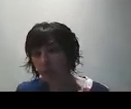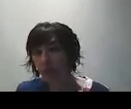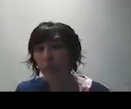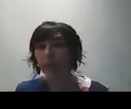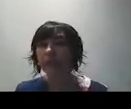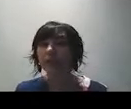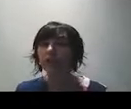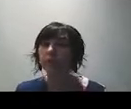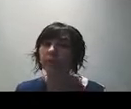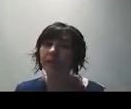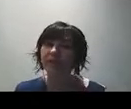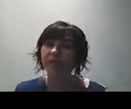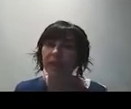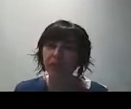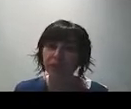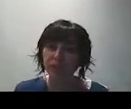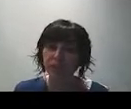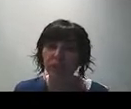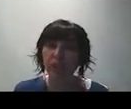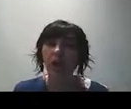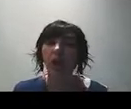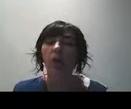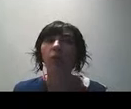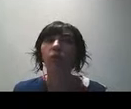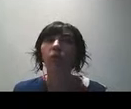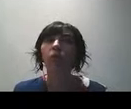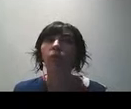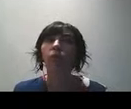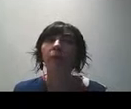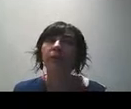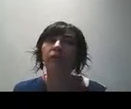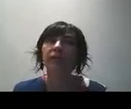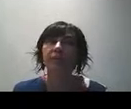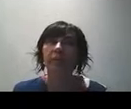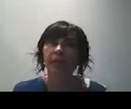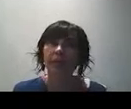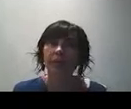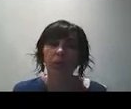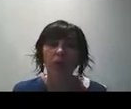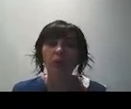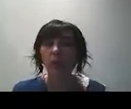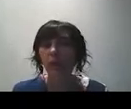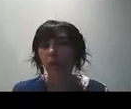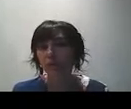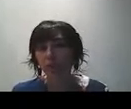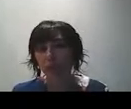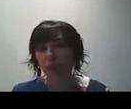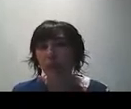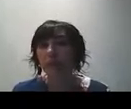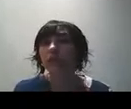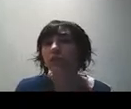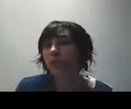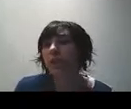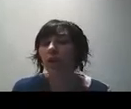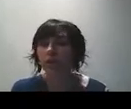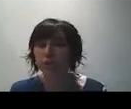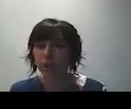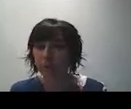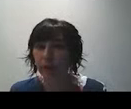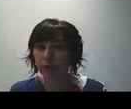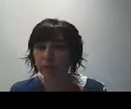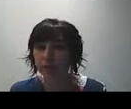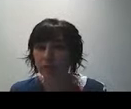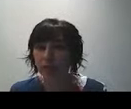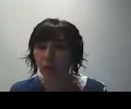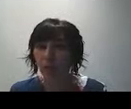recomendações para que a gente pudesse atingir 11 amadurecimento do ecossistema de